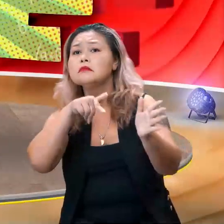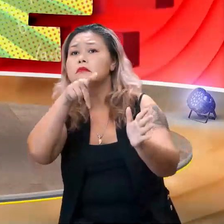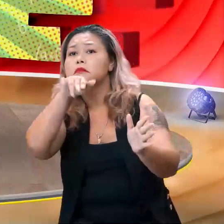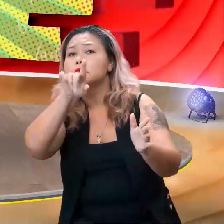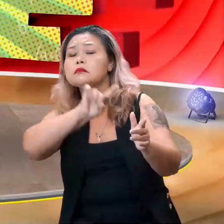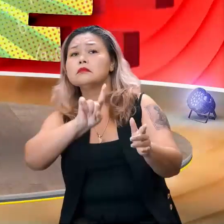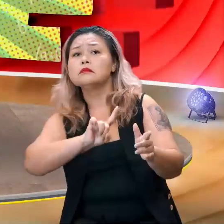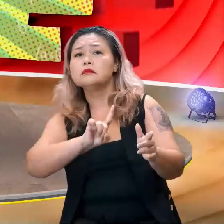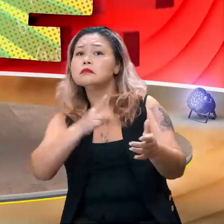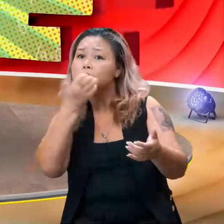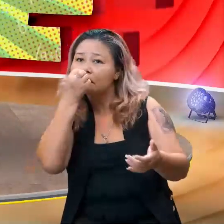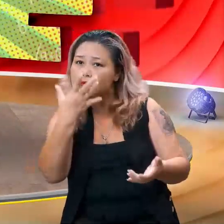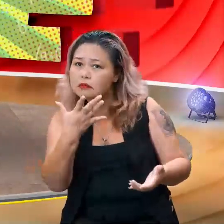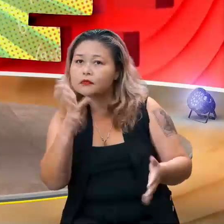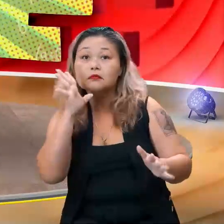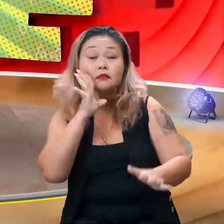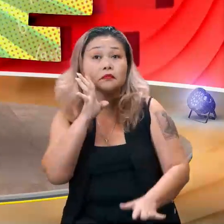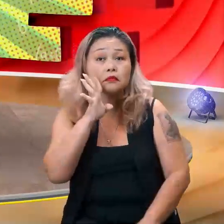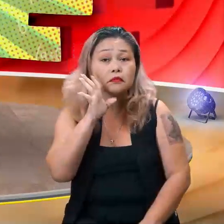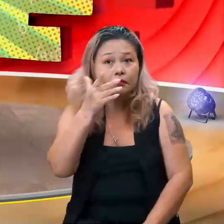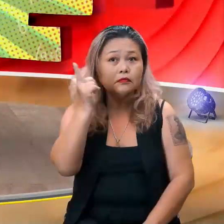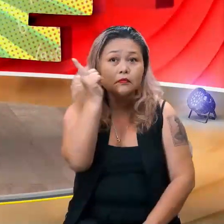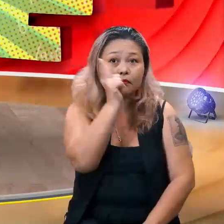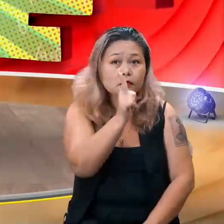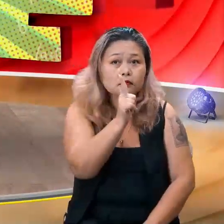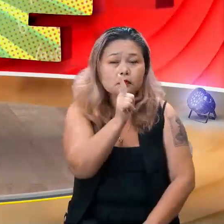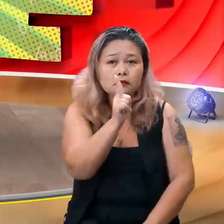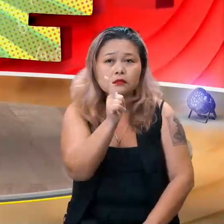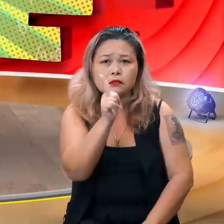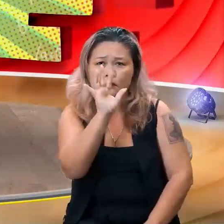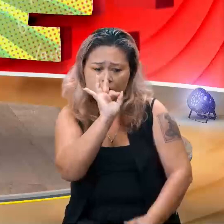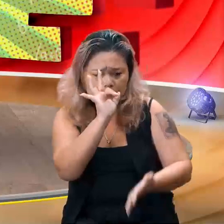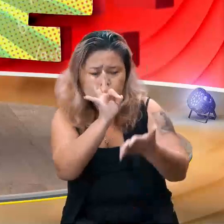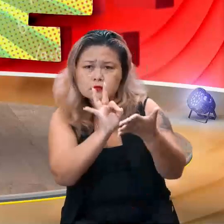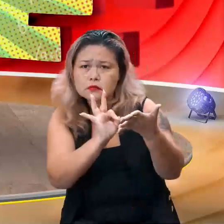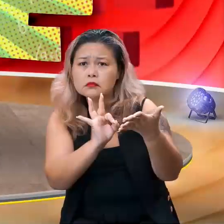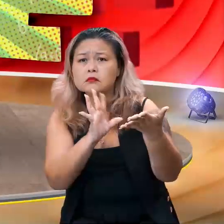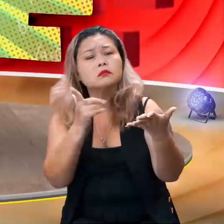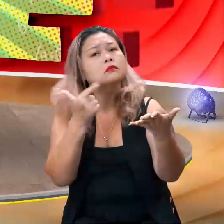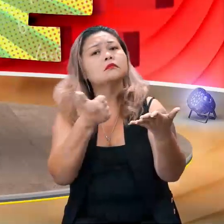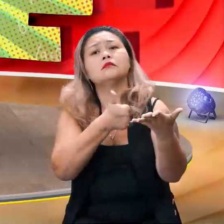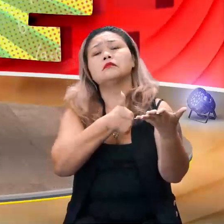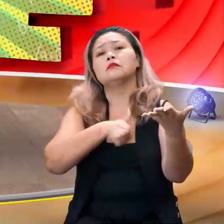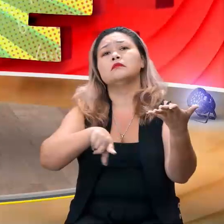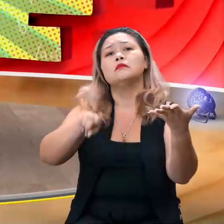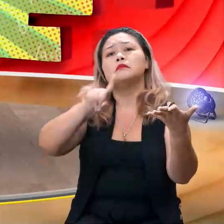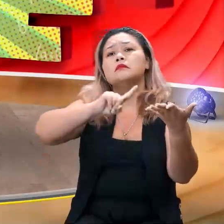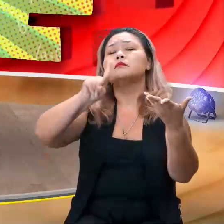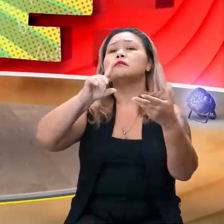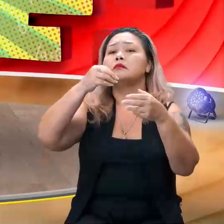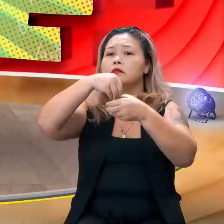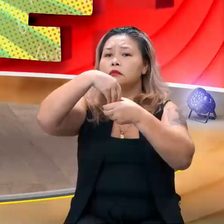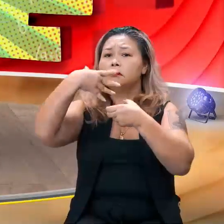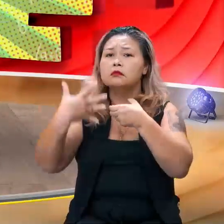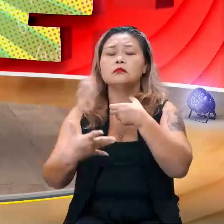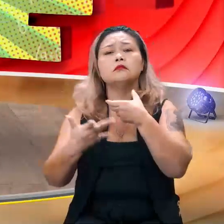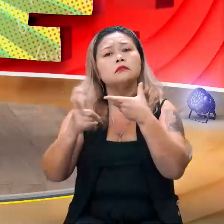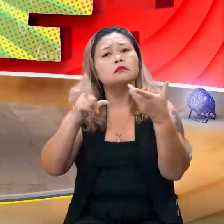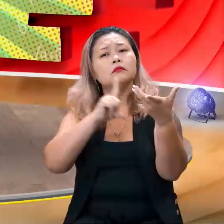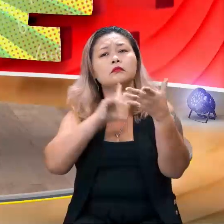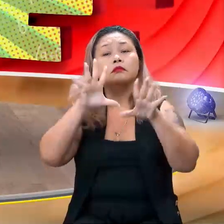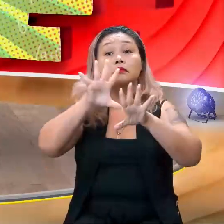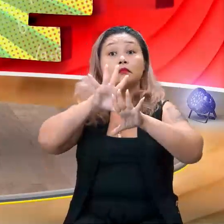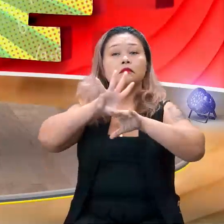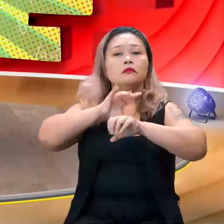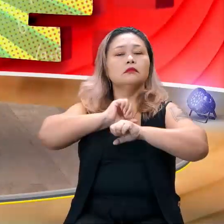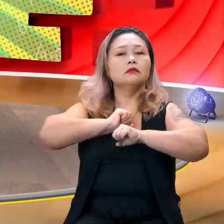Tá sendo bom, tá sendo legal, vocês estão conseguindo acertar todas? Se estão acertando todas é porque o conteúdo está sendo absorvido de